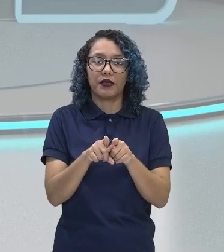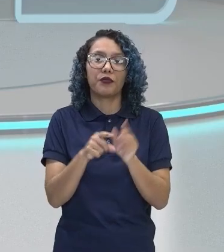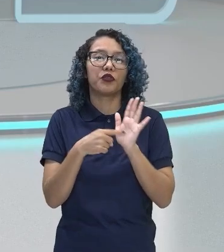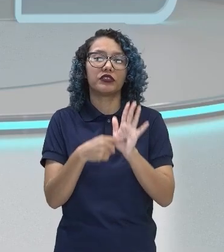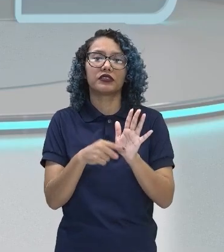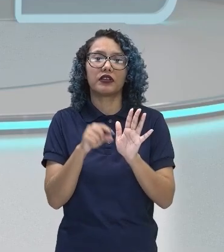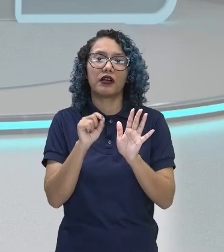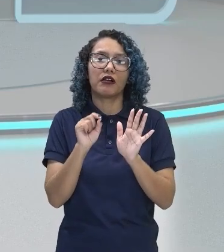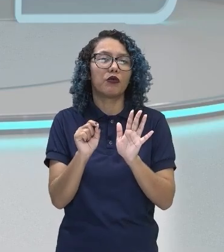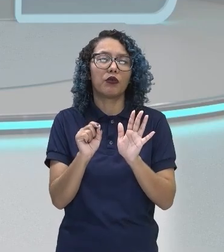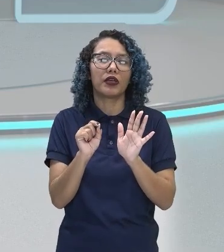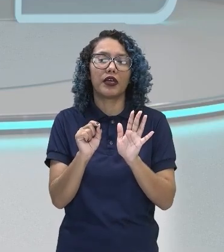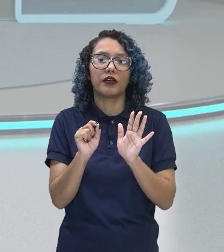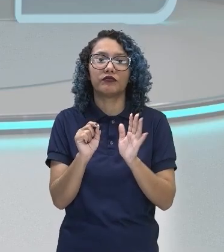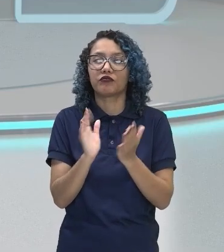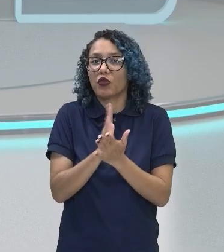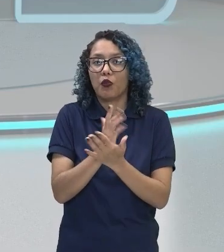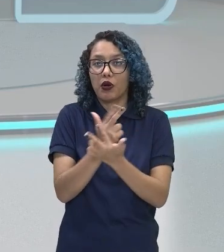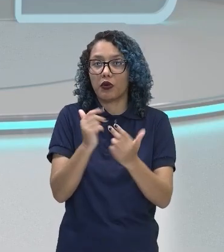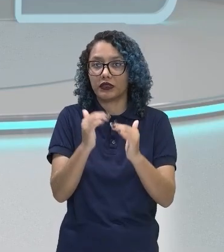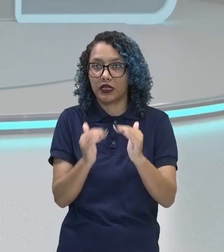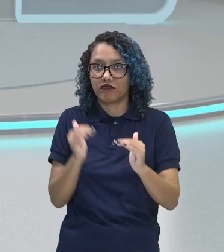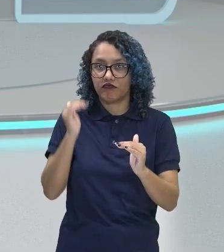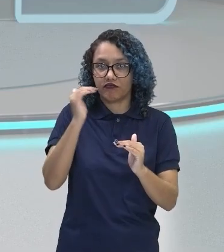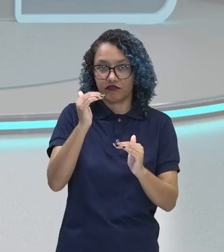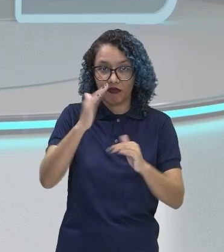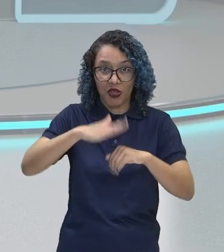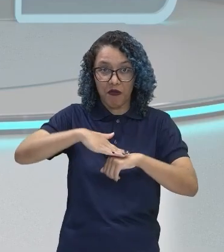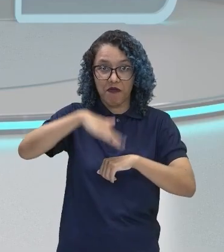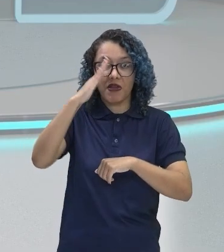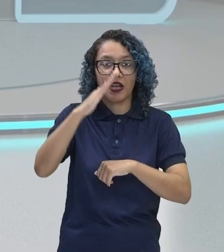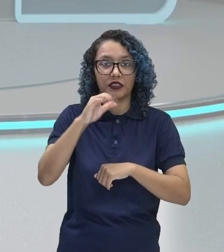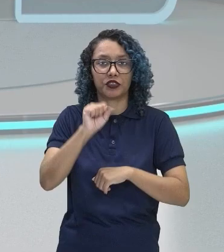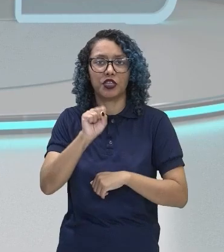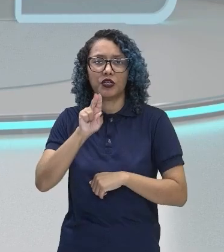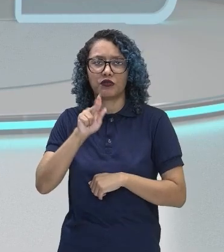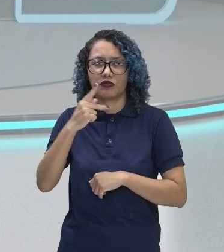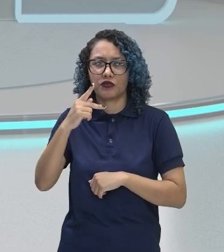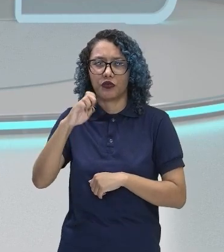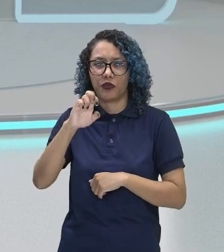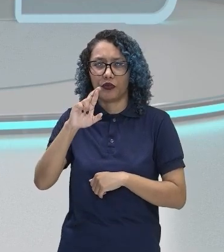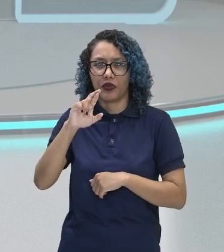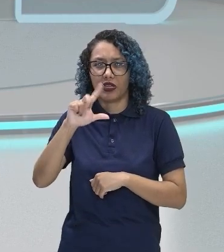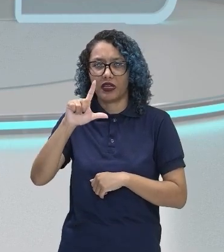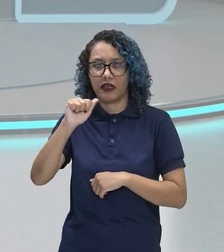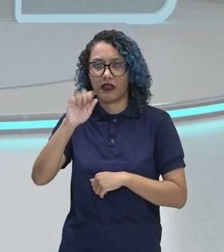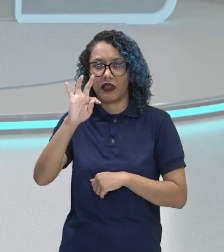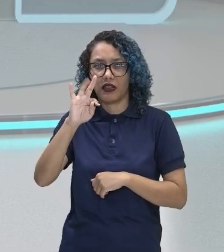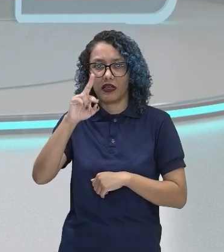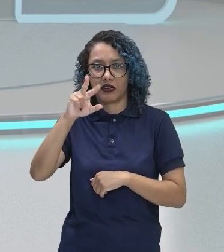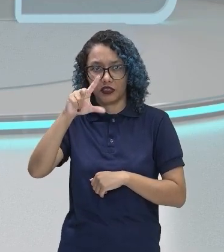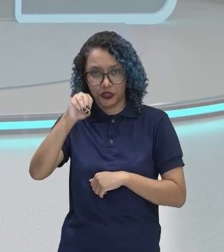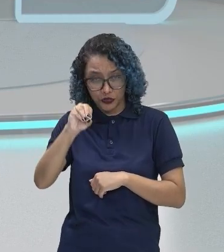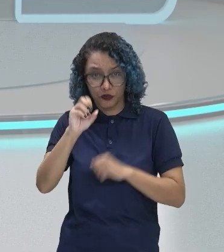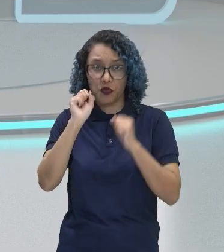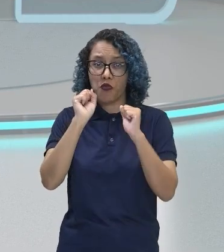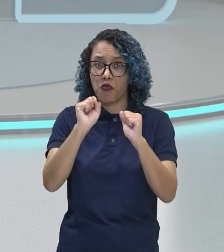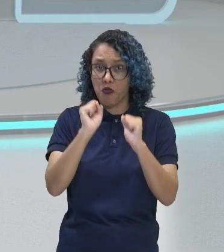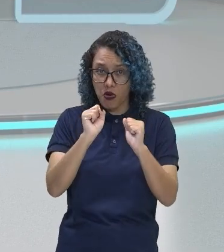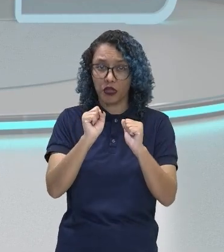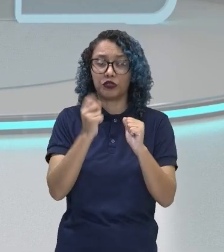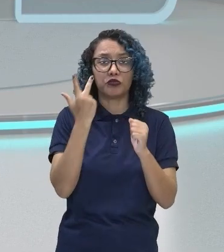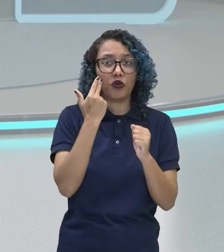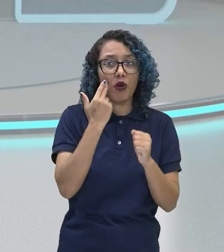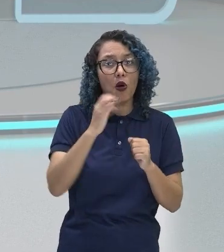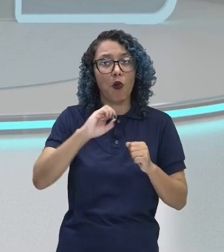algo superior, que nesse caso é o superlativo. Então ele pode ser normal, comparativo e superlativo quando não tem comparação, ele é